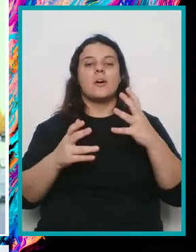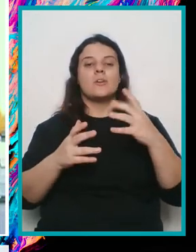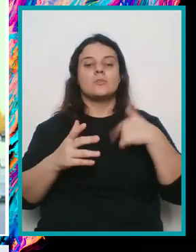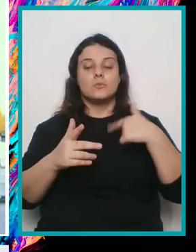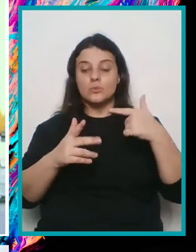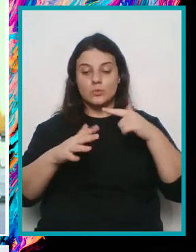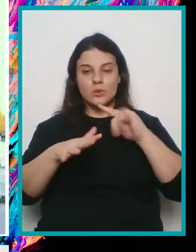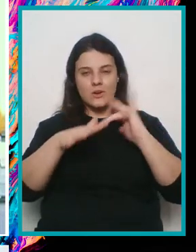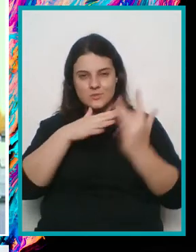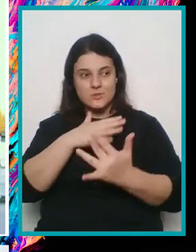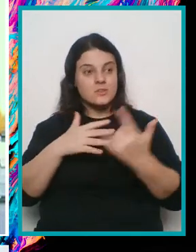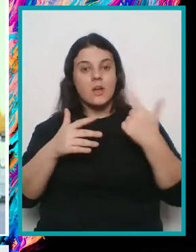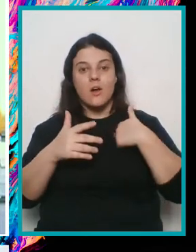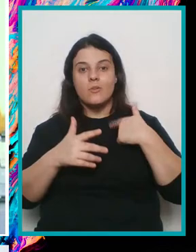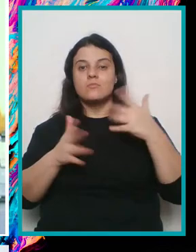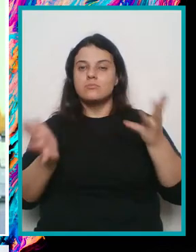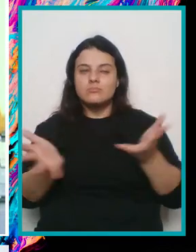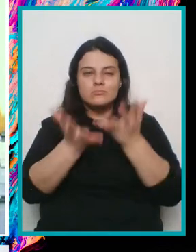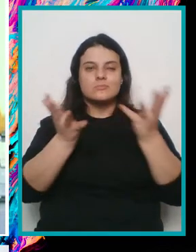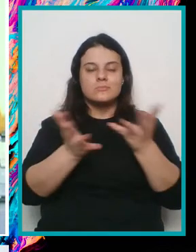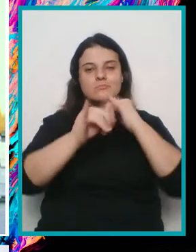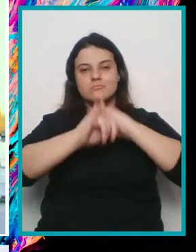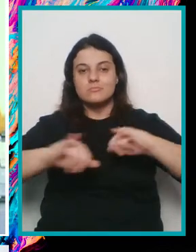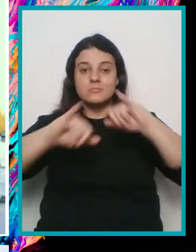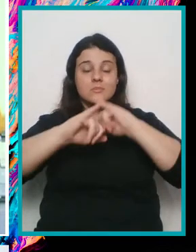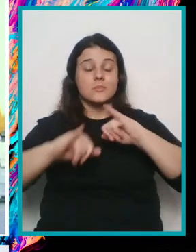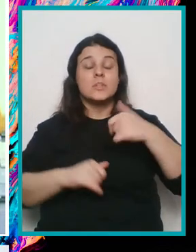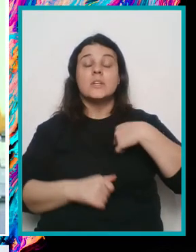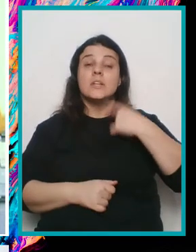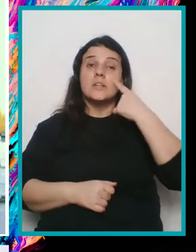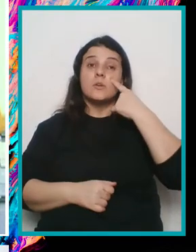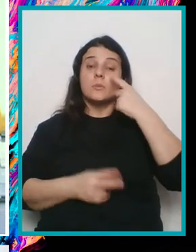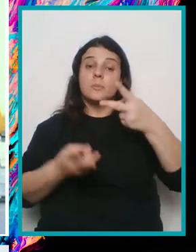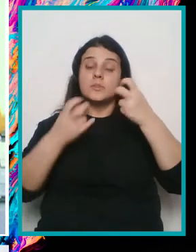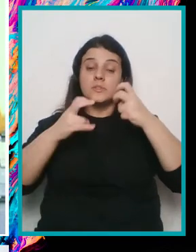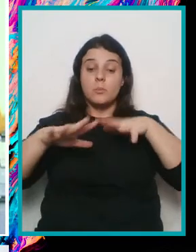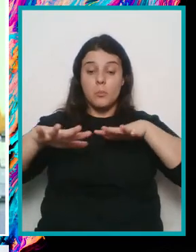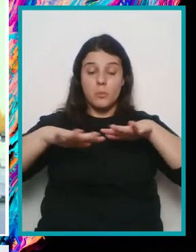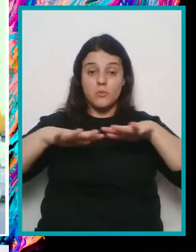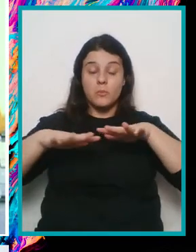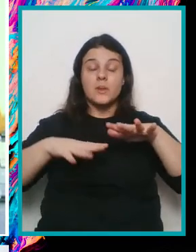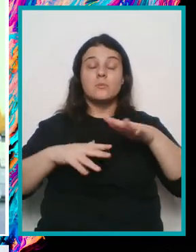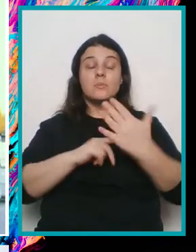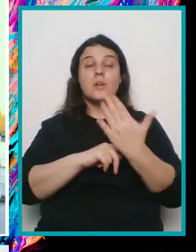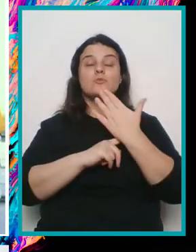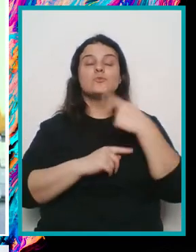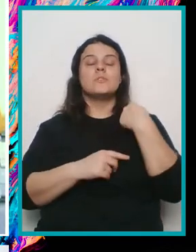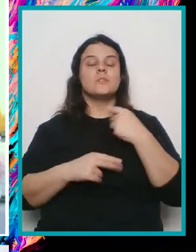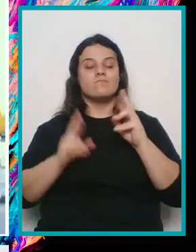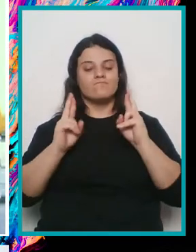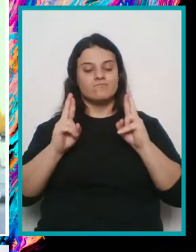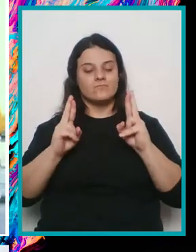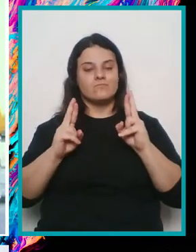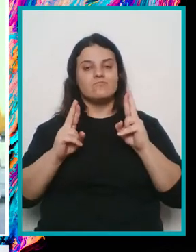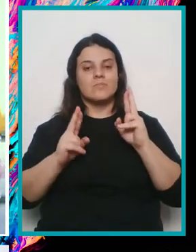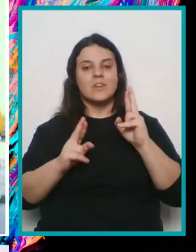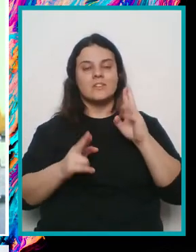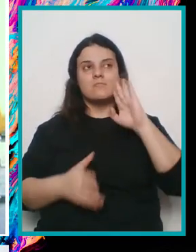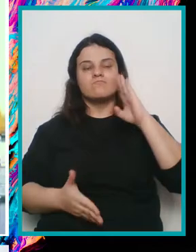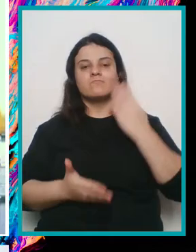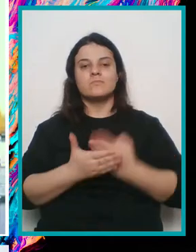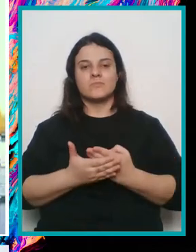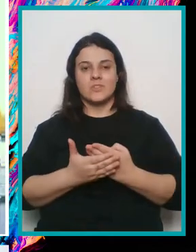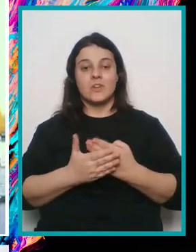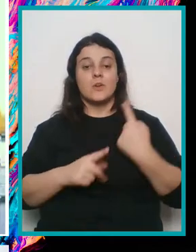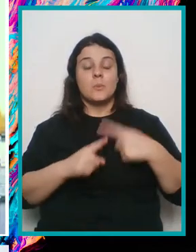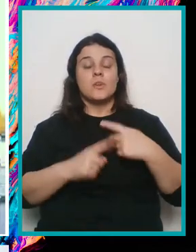Porque sinto que o trabalho diminuiu, assim, de quando a gente estava na rua e tinha que preparar cartaz, tinha que juntar todo